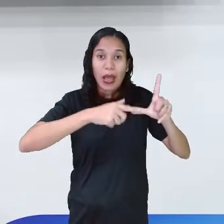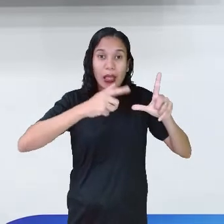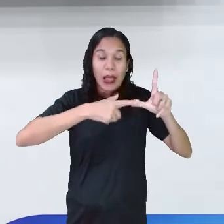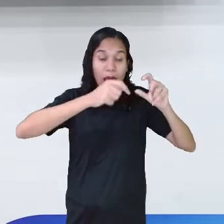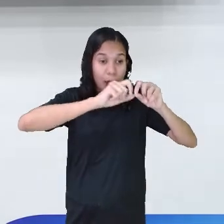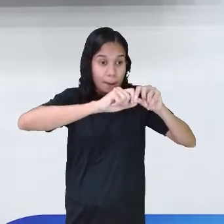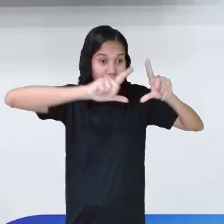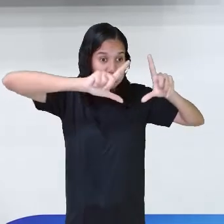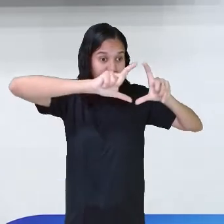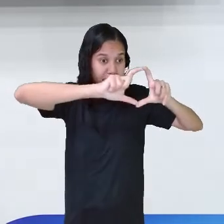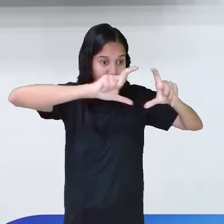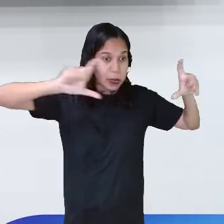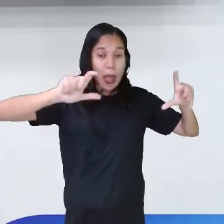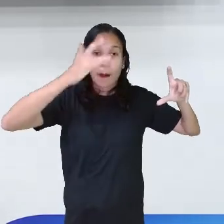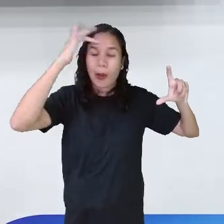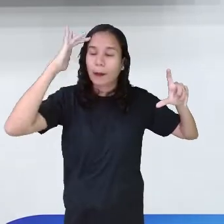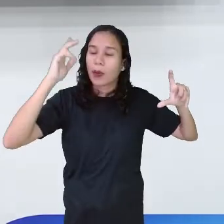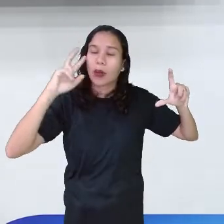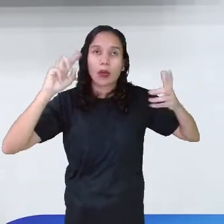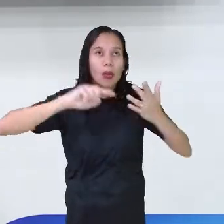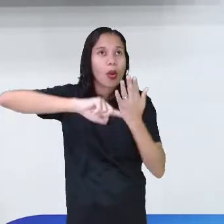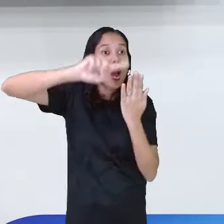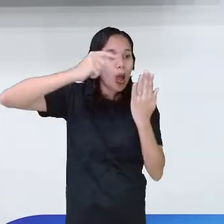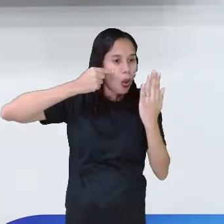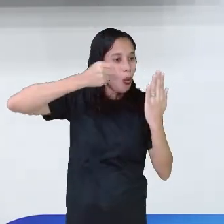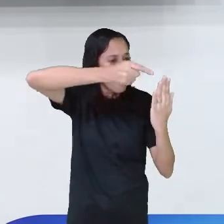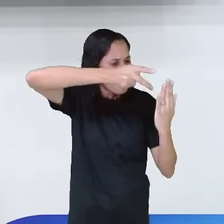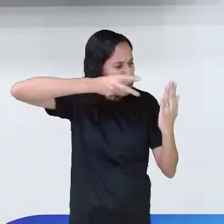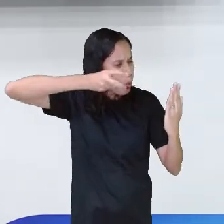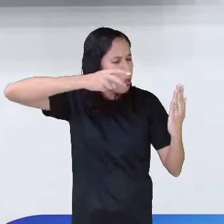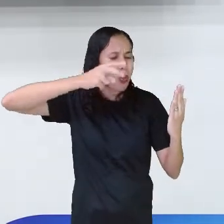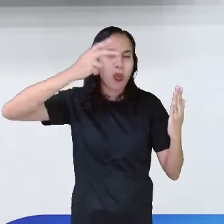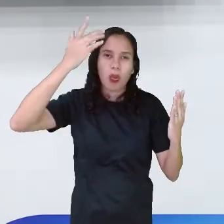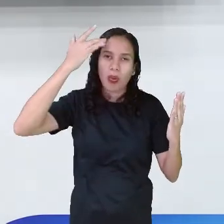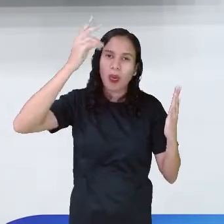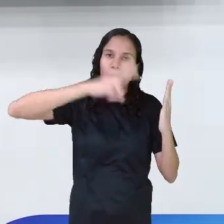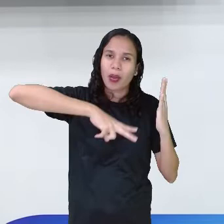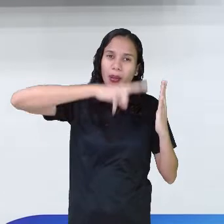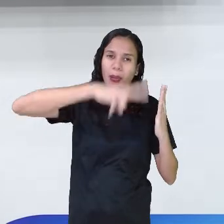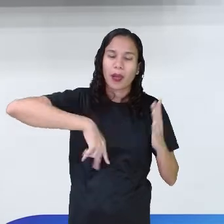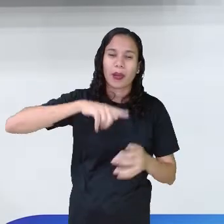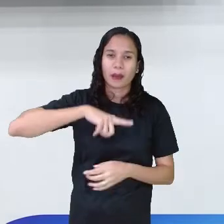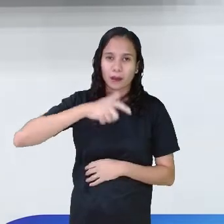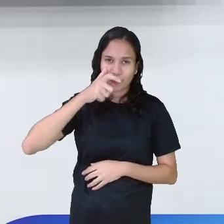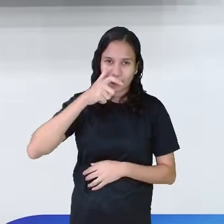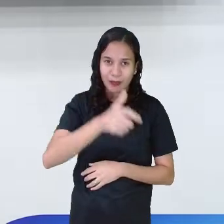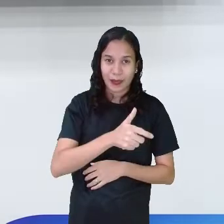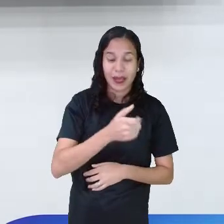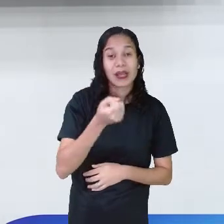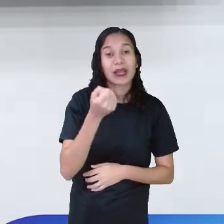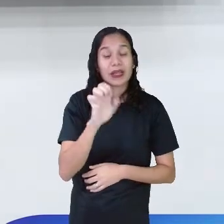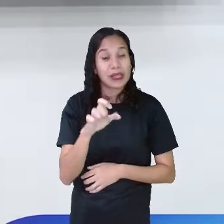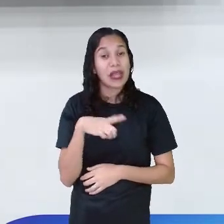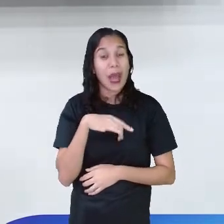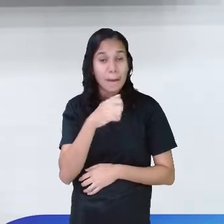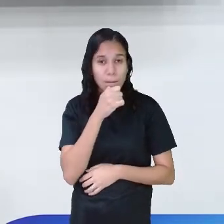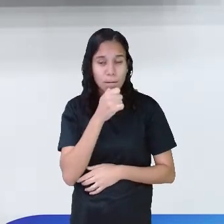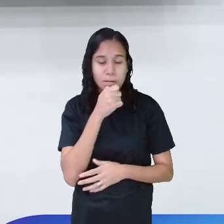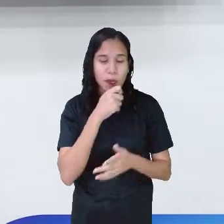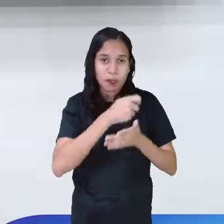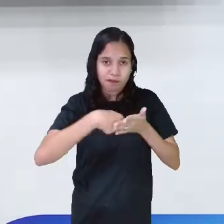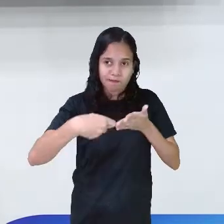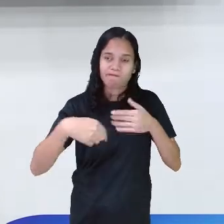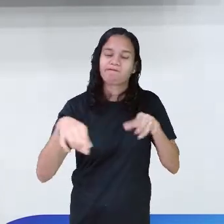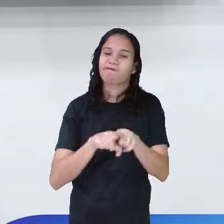bem maiores, que é para que o leitor, assim que olhar, conseguir logo ler e ter o interesse. Se a reportagem for escrita, isso